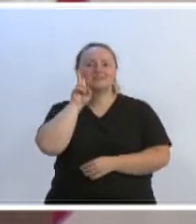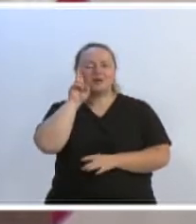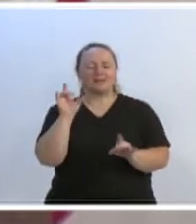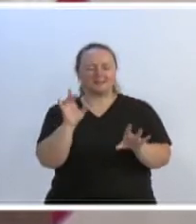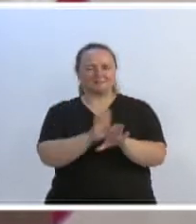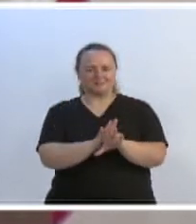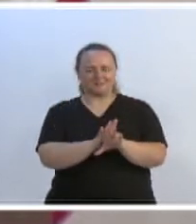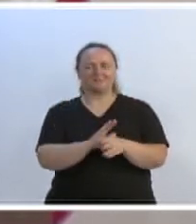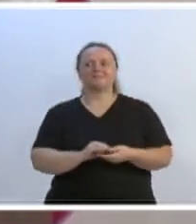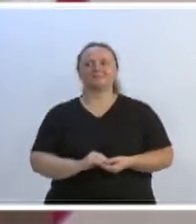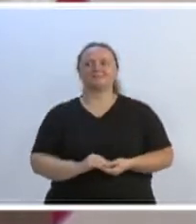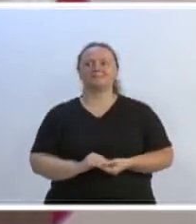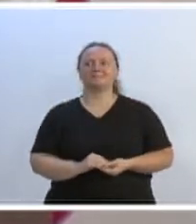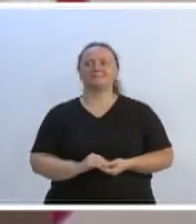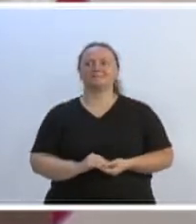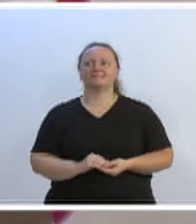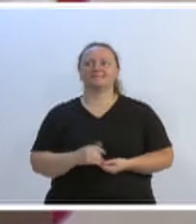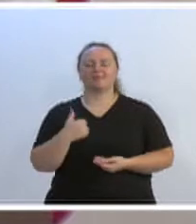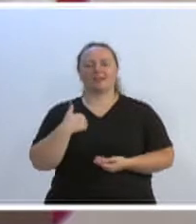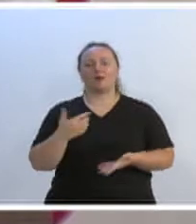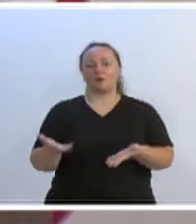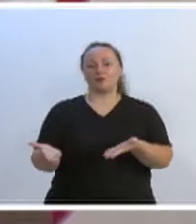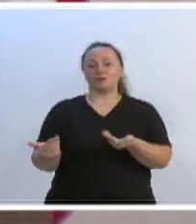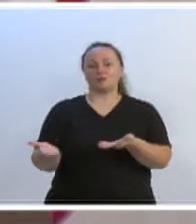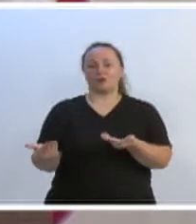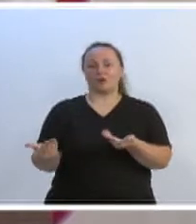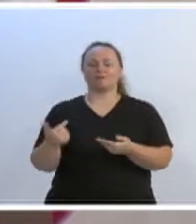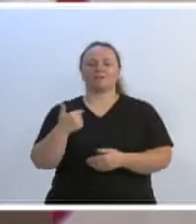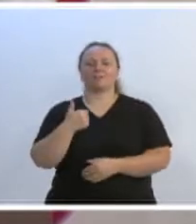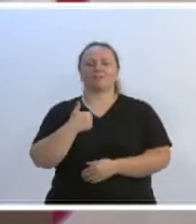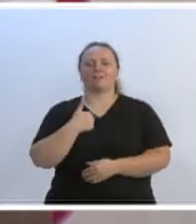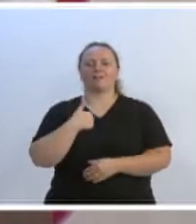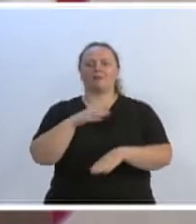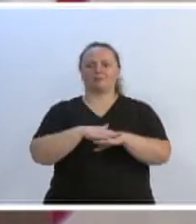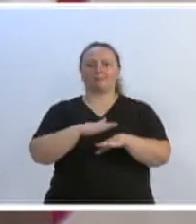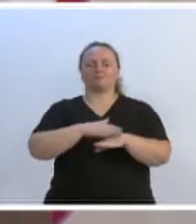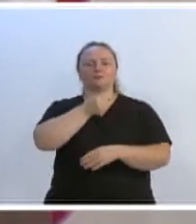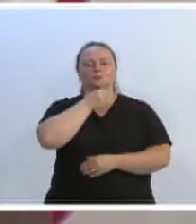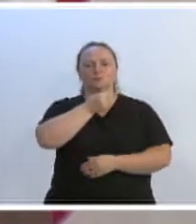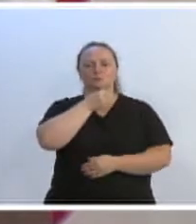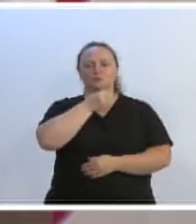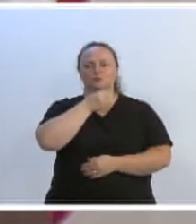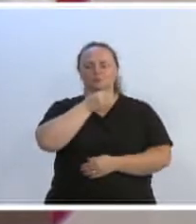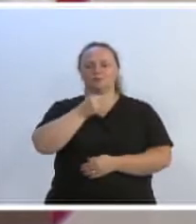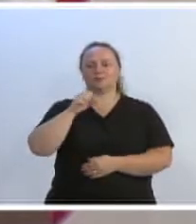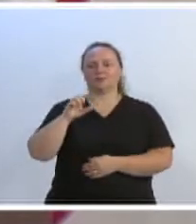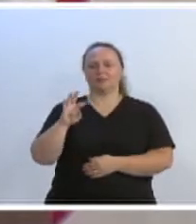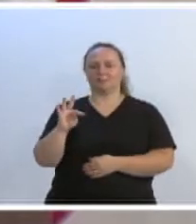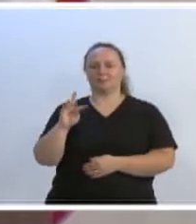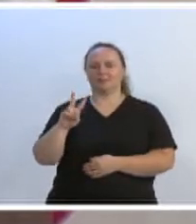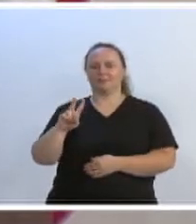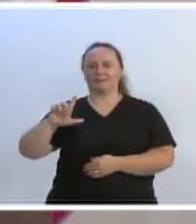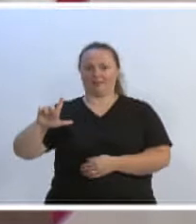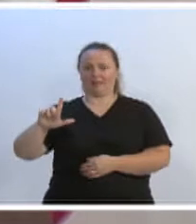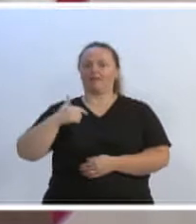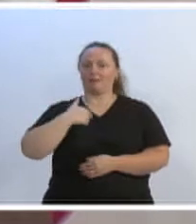Convidamos, neste momento, o senhor Napoleão Bernardes Neto para fazer uso da palavra.